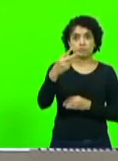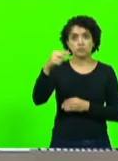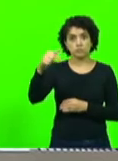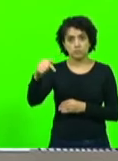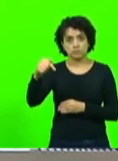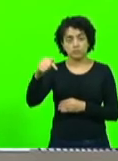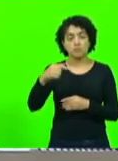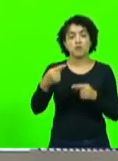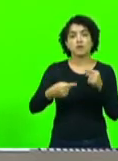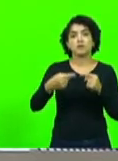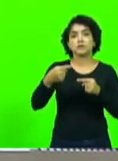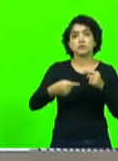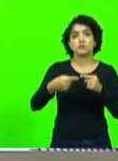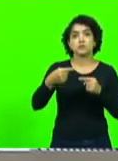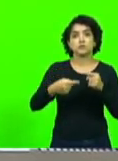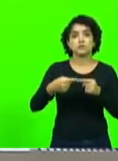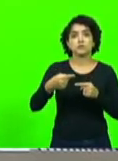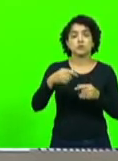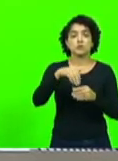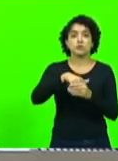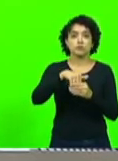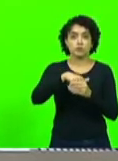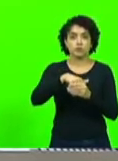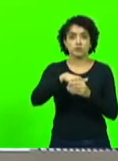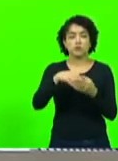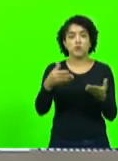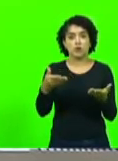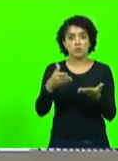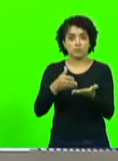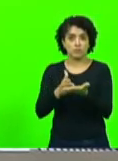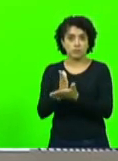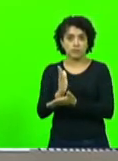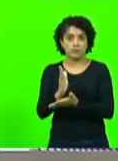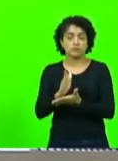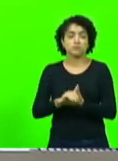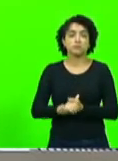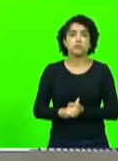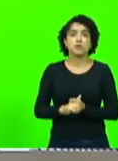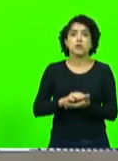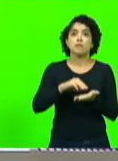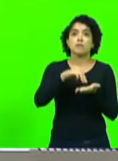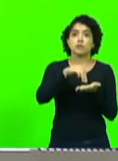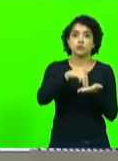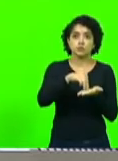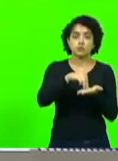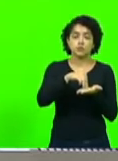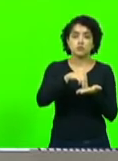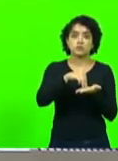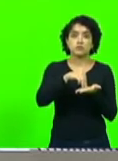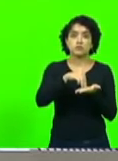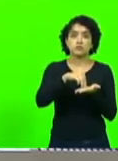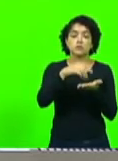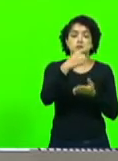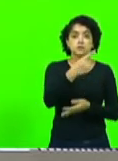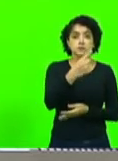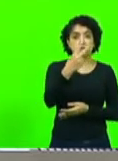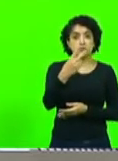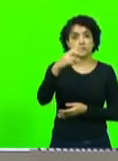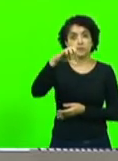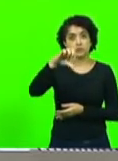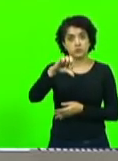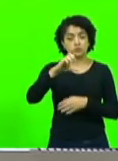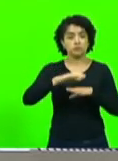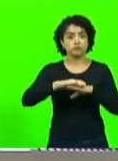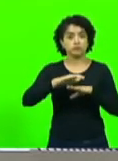Em discussão, em votação, aprovado. Moções. Moção 129.